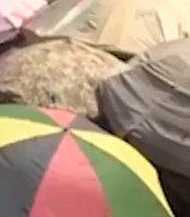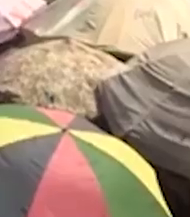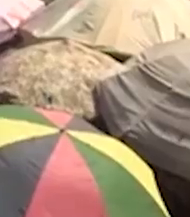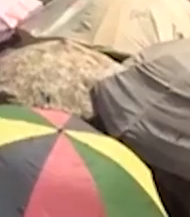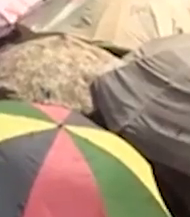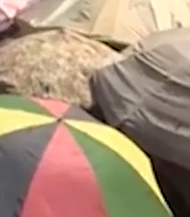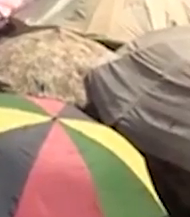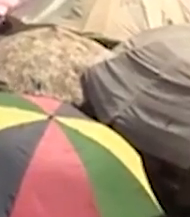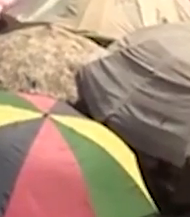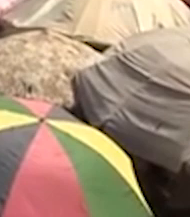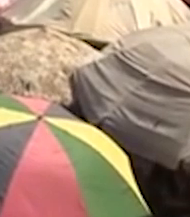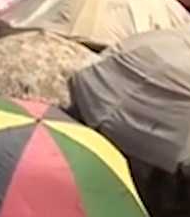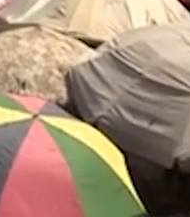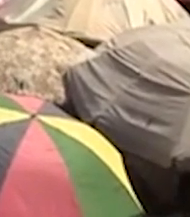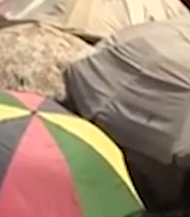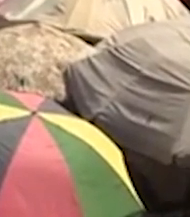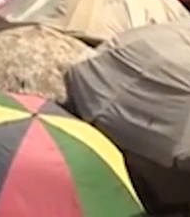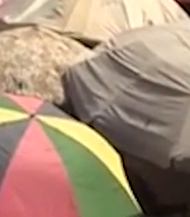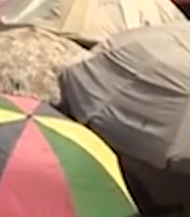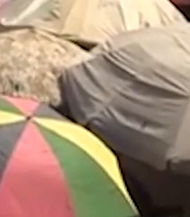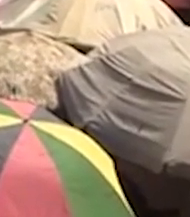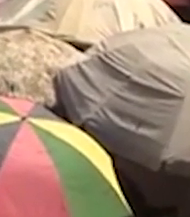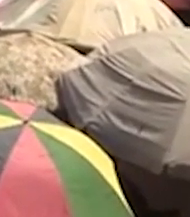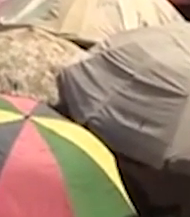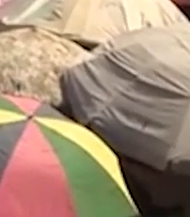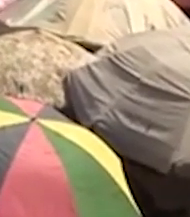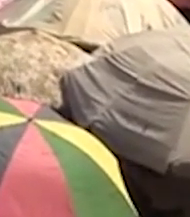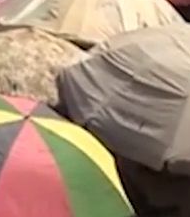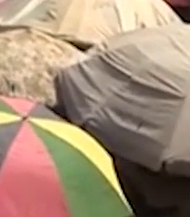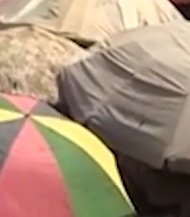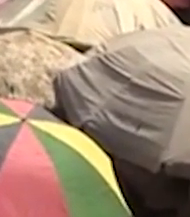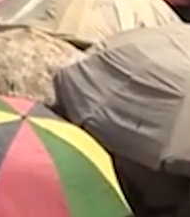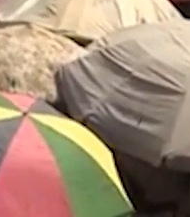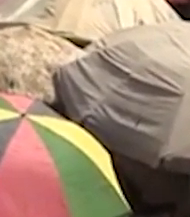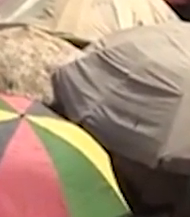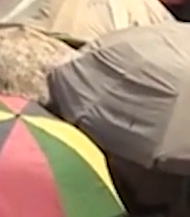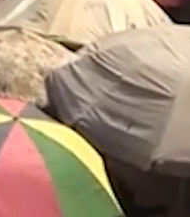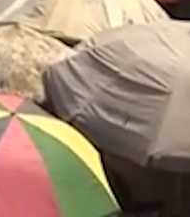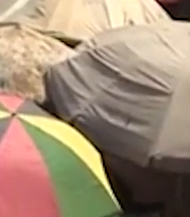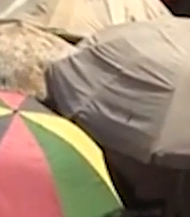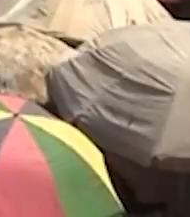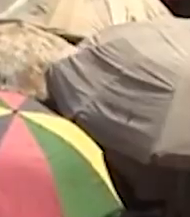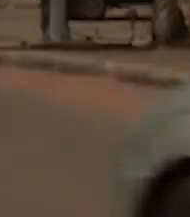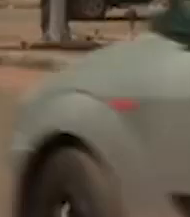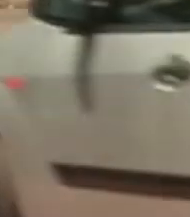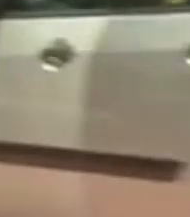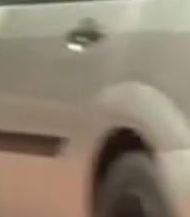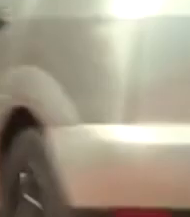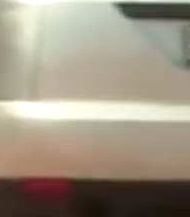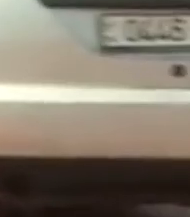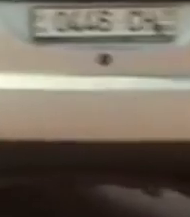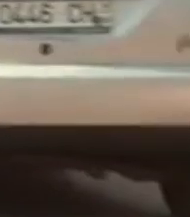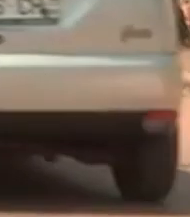das decisões do encontro. O presidente não esteve, no entanto, presente na cimeira de Niger por se encontrar em campanha eleitoral.